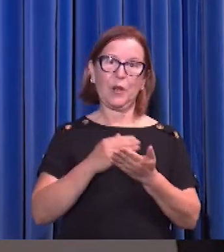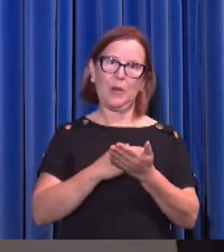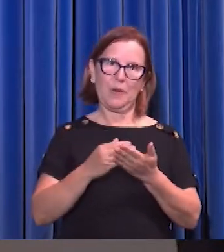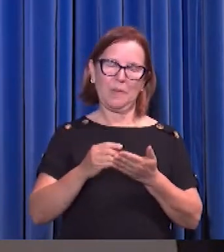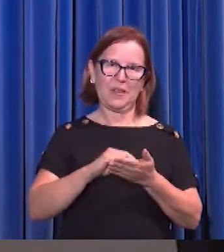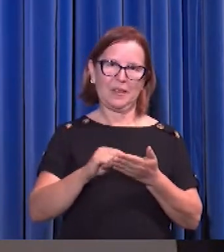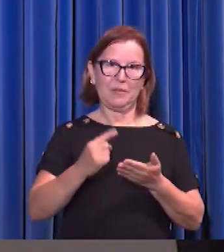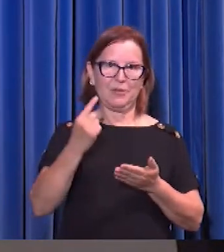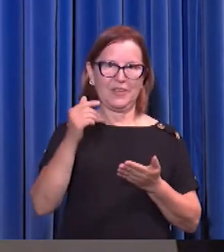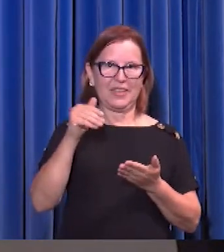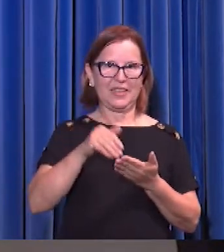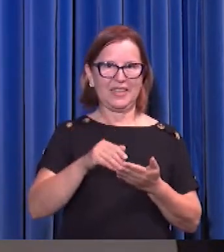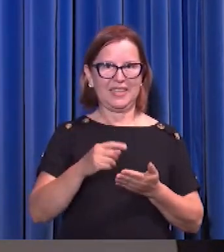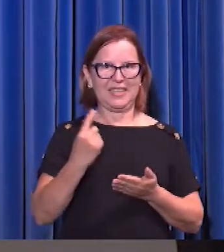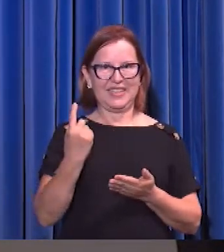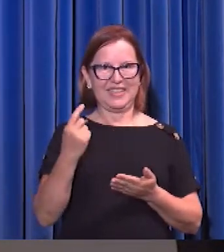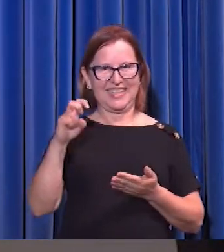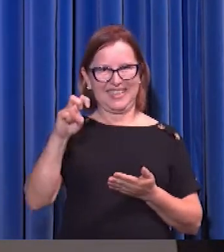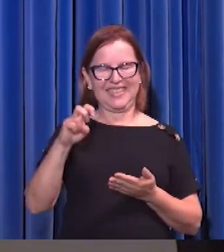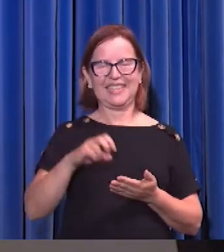favor.